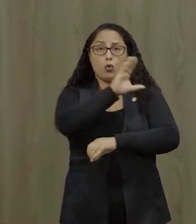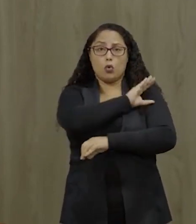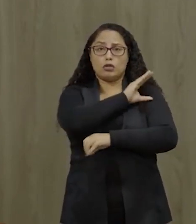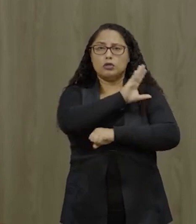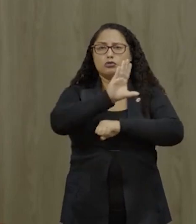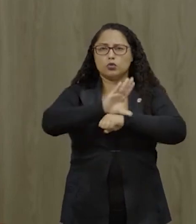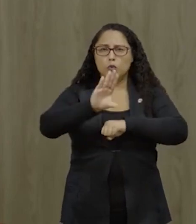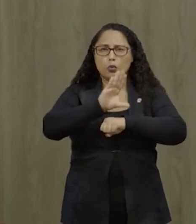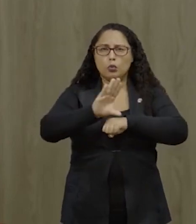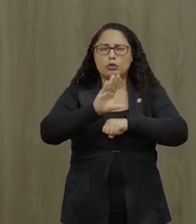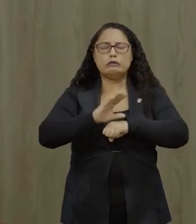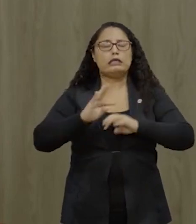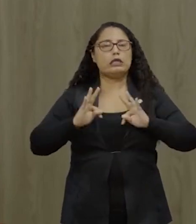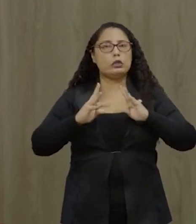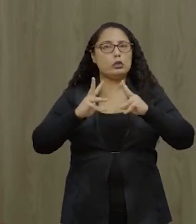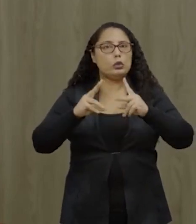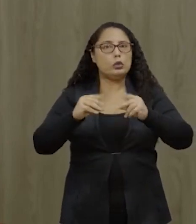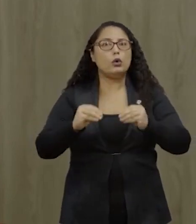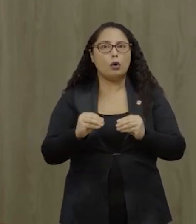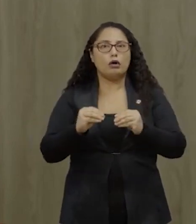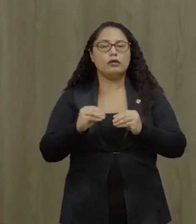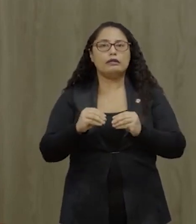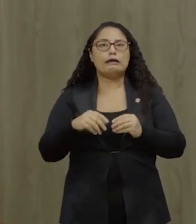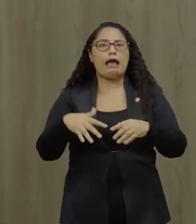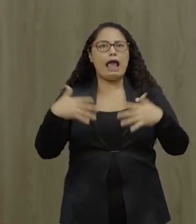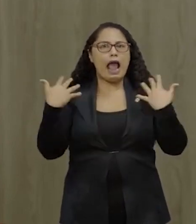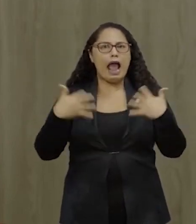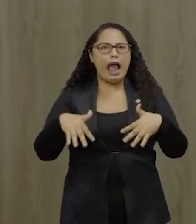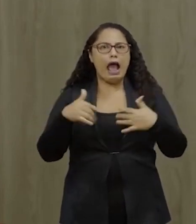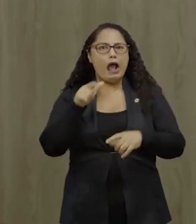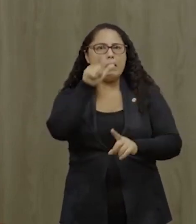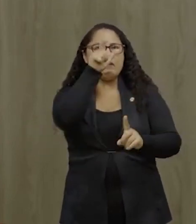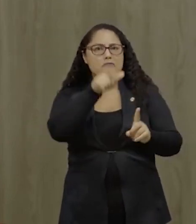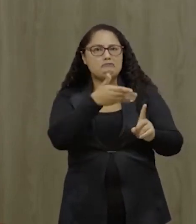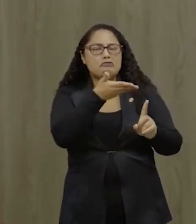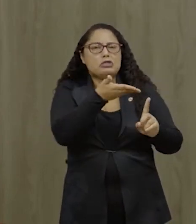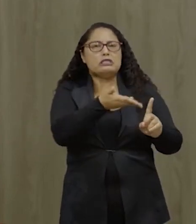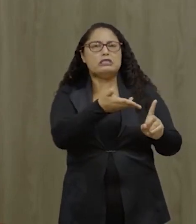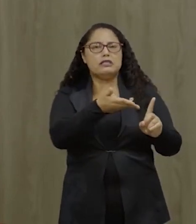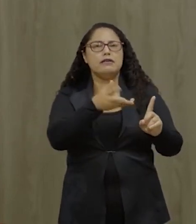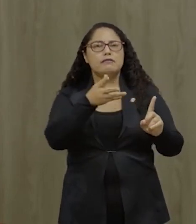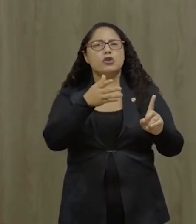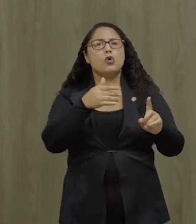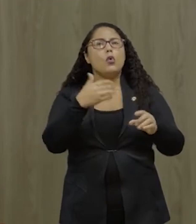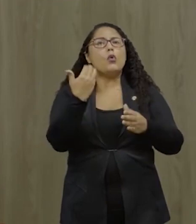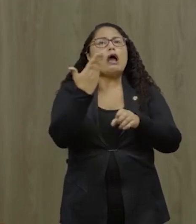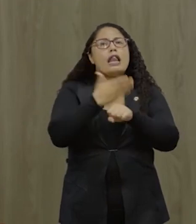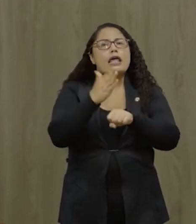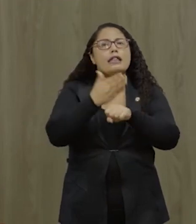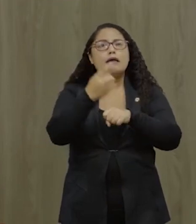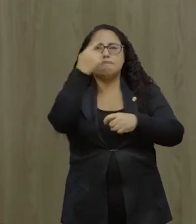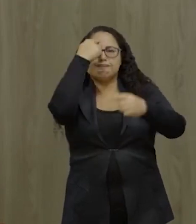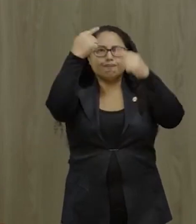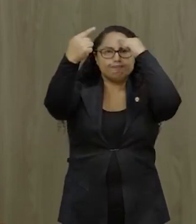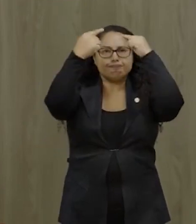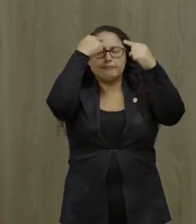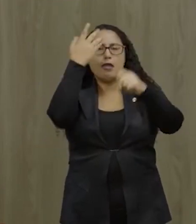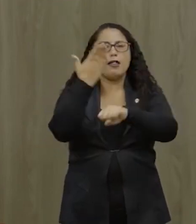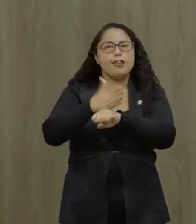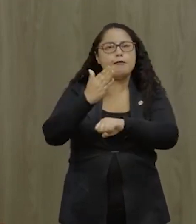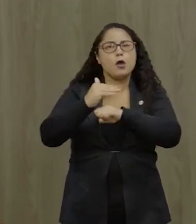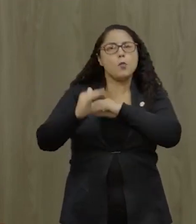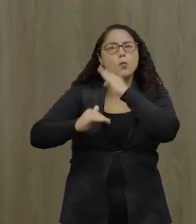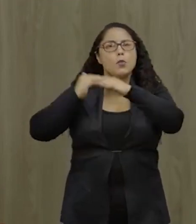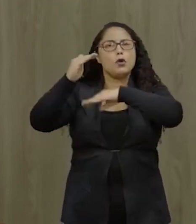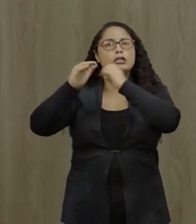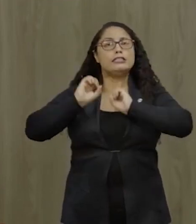coordenador de curso, tem todo uma... É muito caro para você o exercício da criatividade, o exercício do